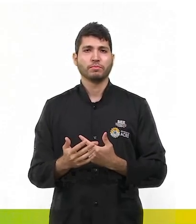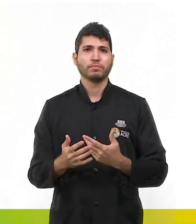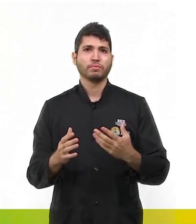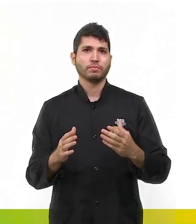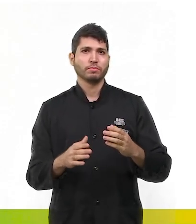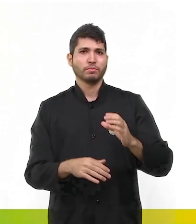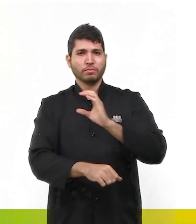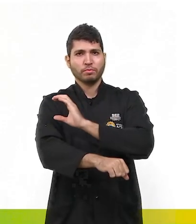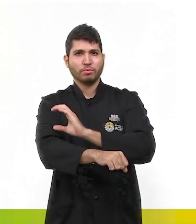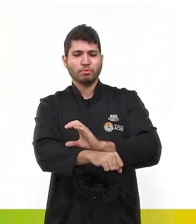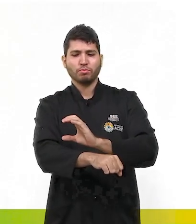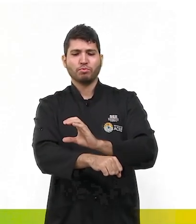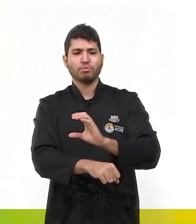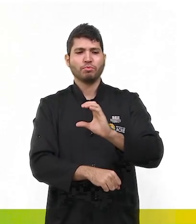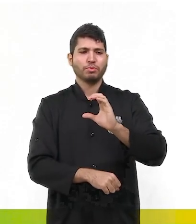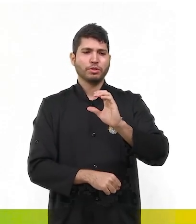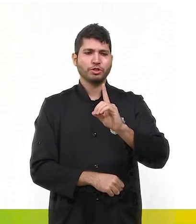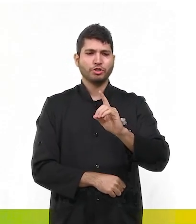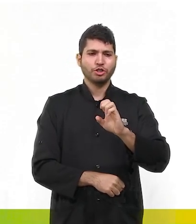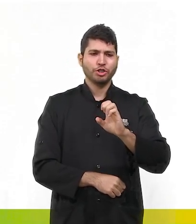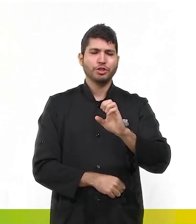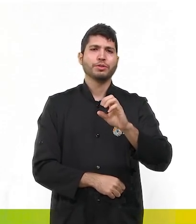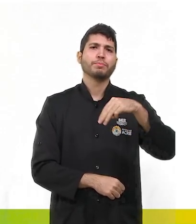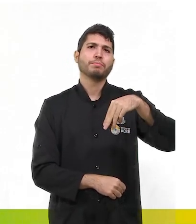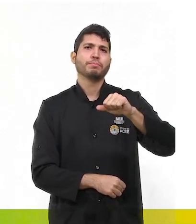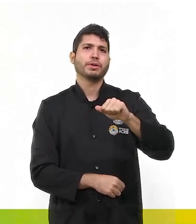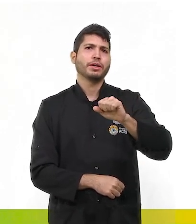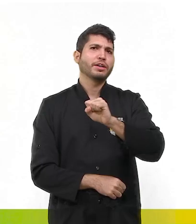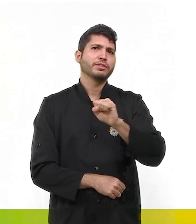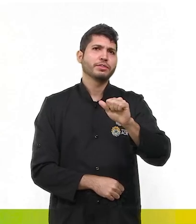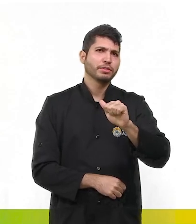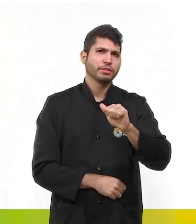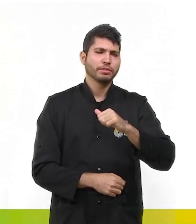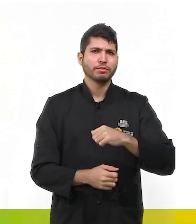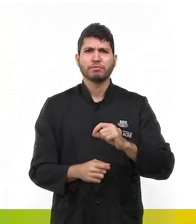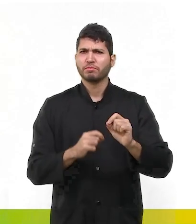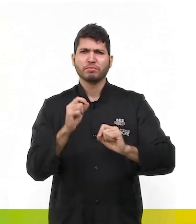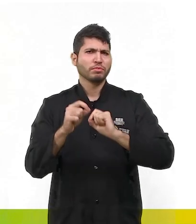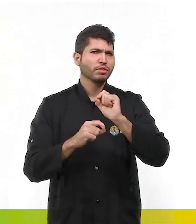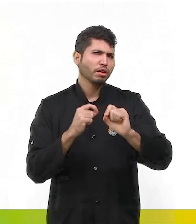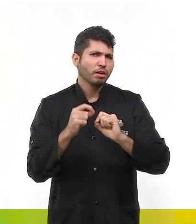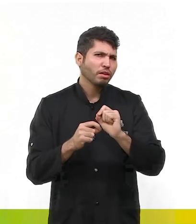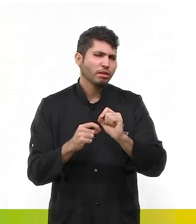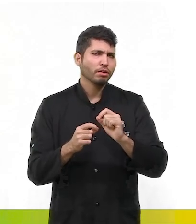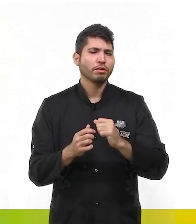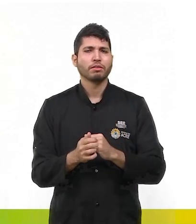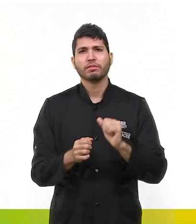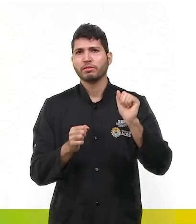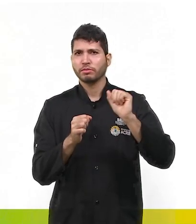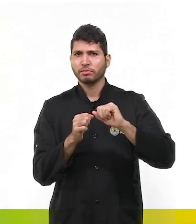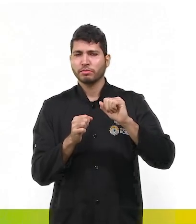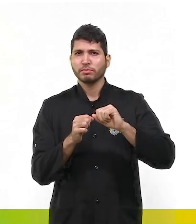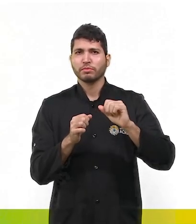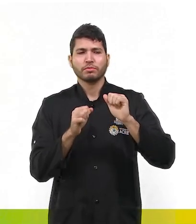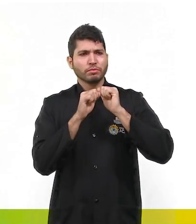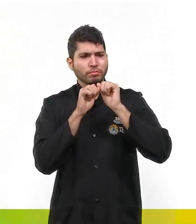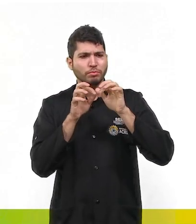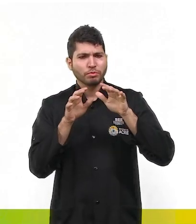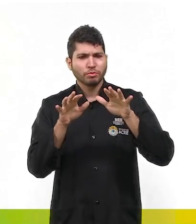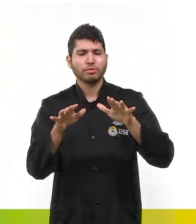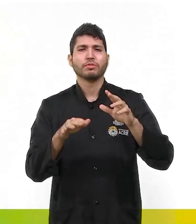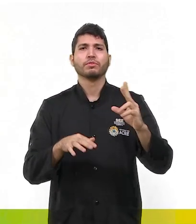massa. O que é isso, professora? A cultura de massa, que é a produção e a disseminação